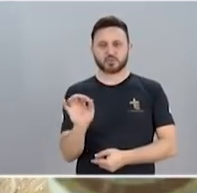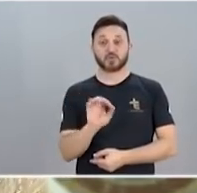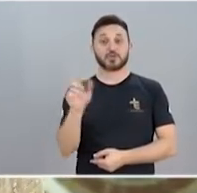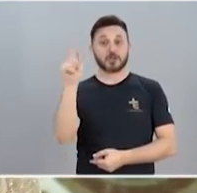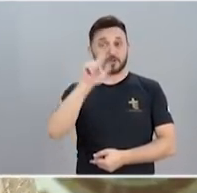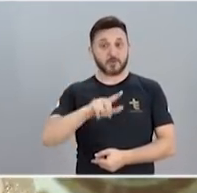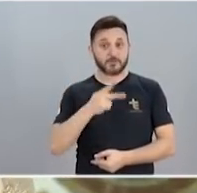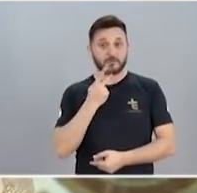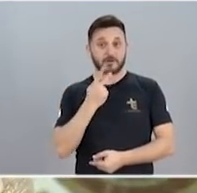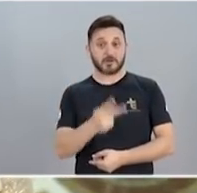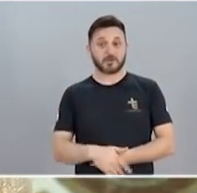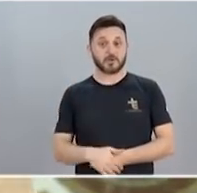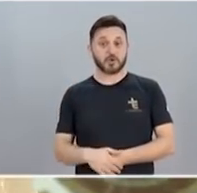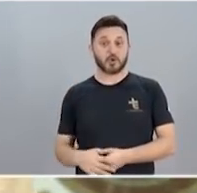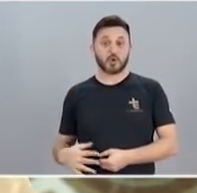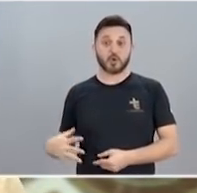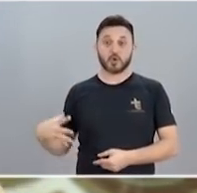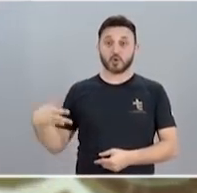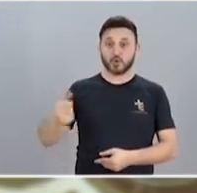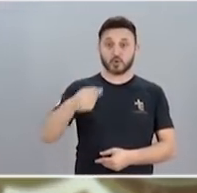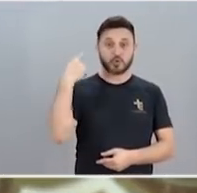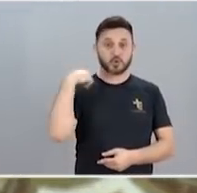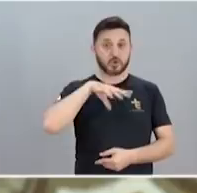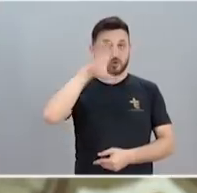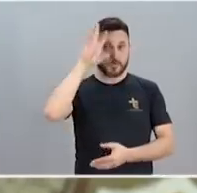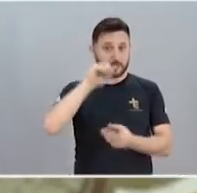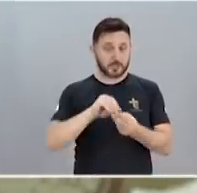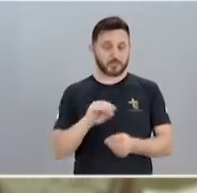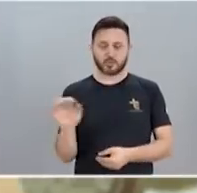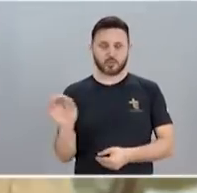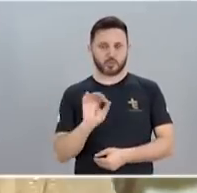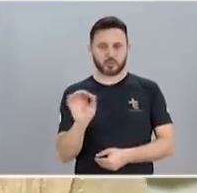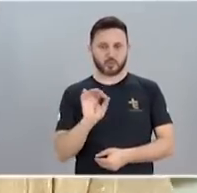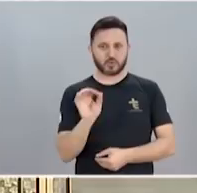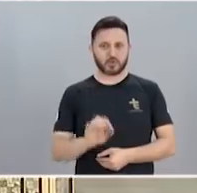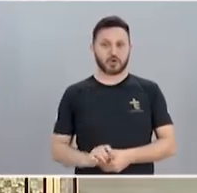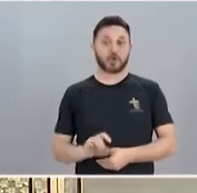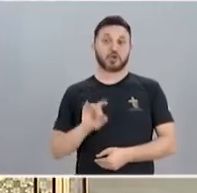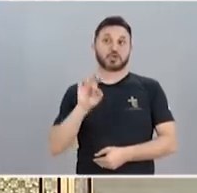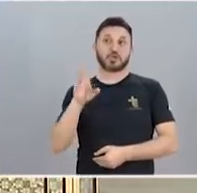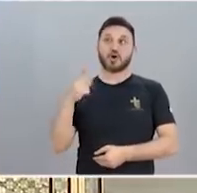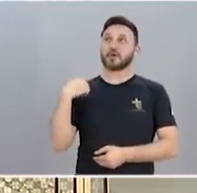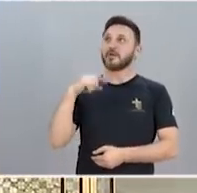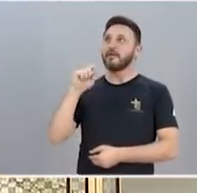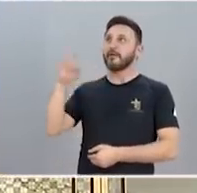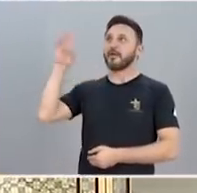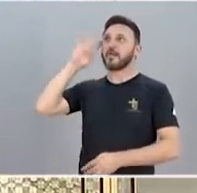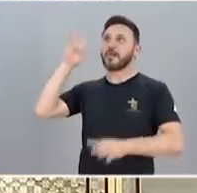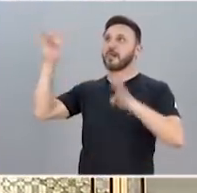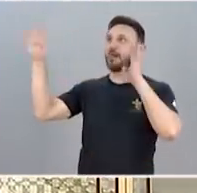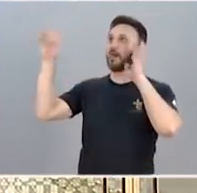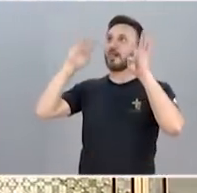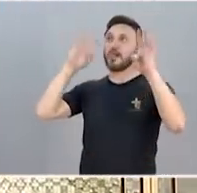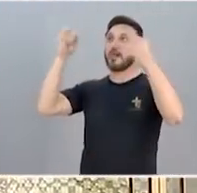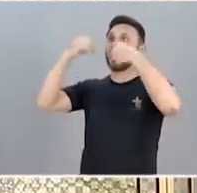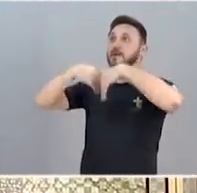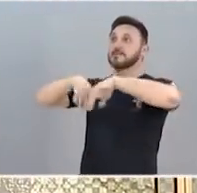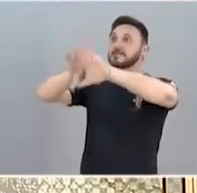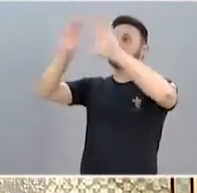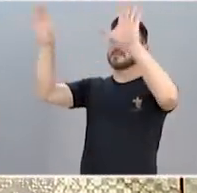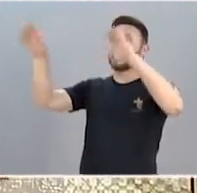Repito, e não é só o inefável mistério da Santíssima Trindade.